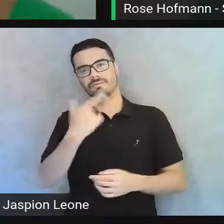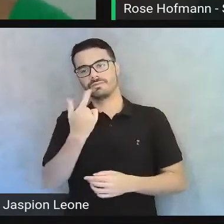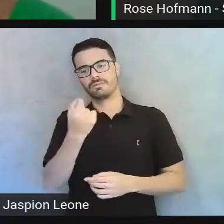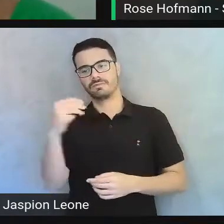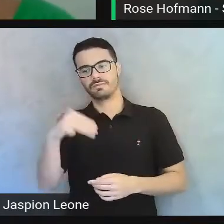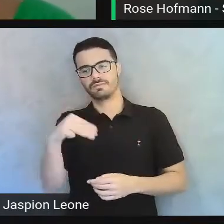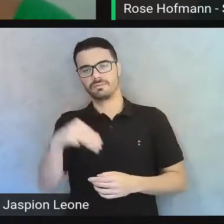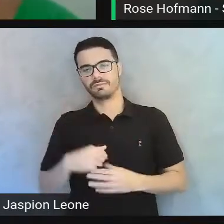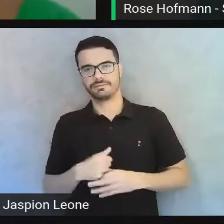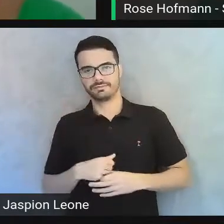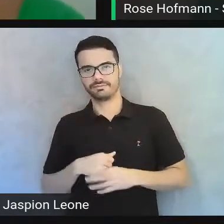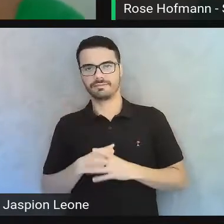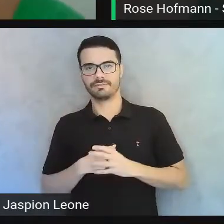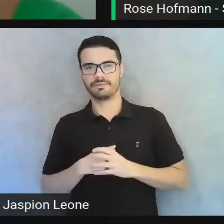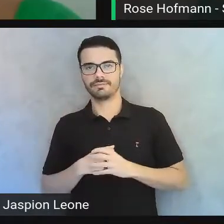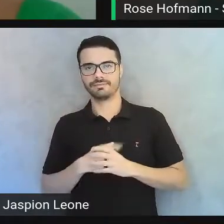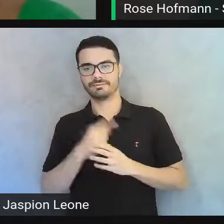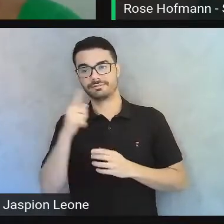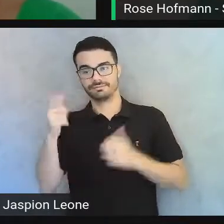sua apresentação.